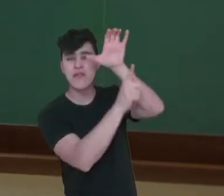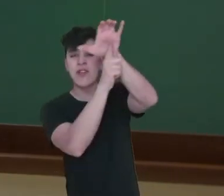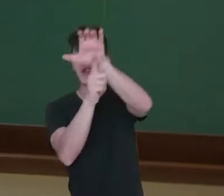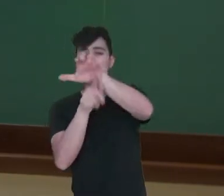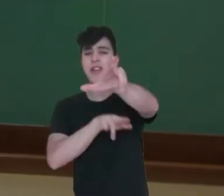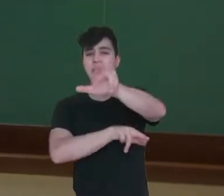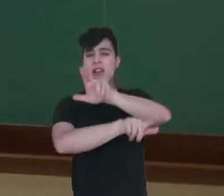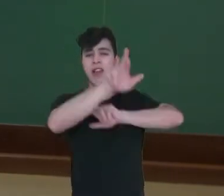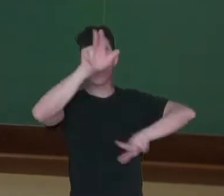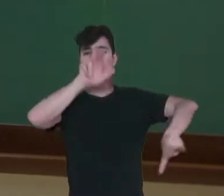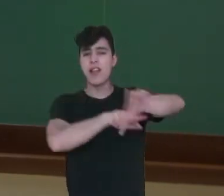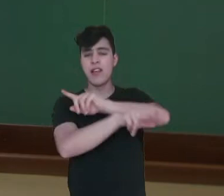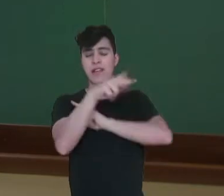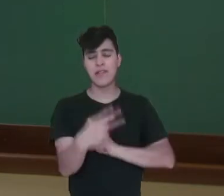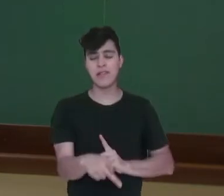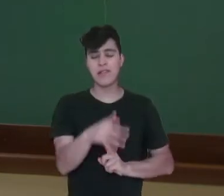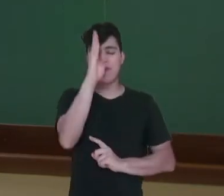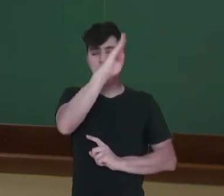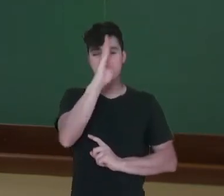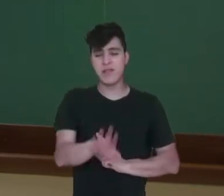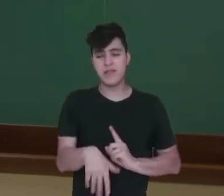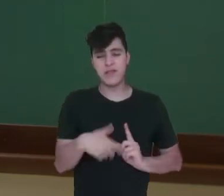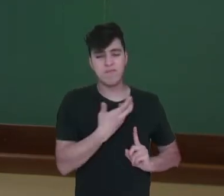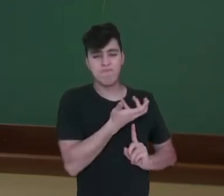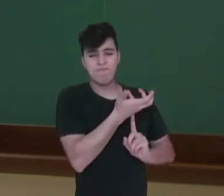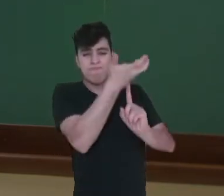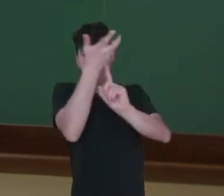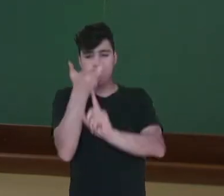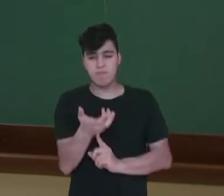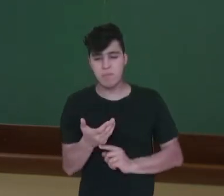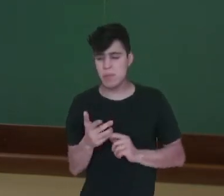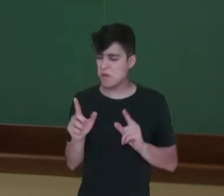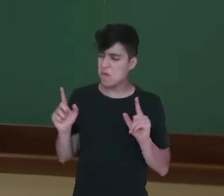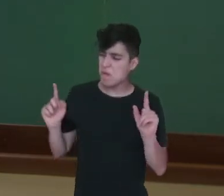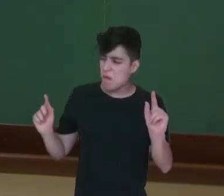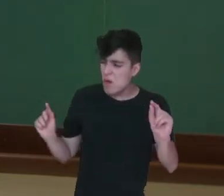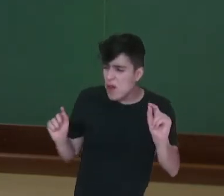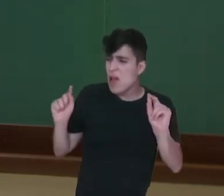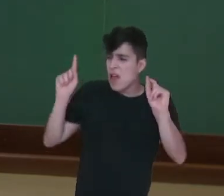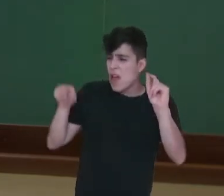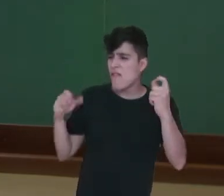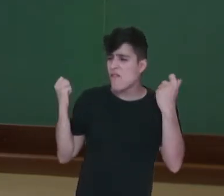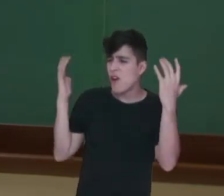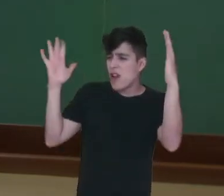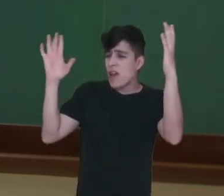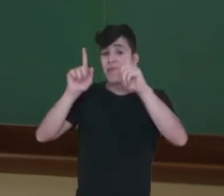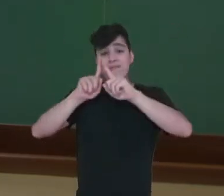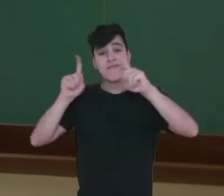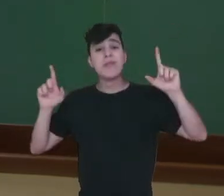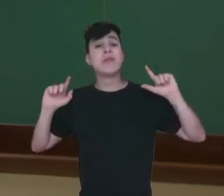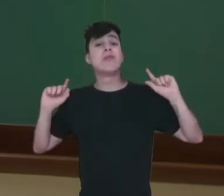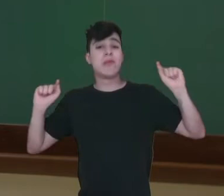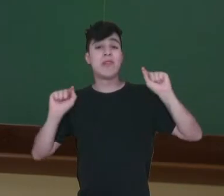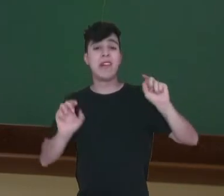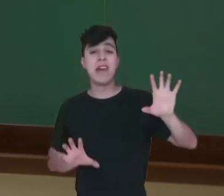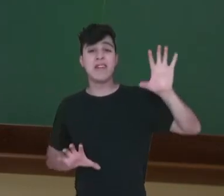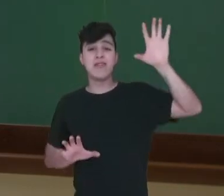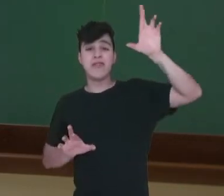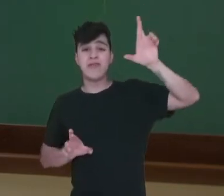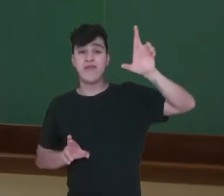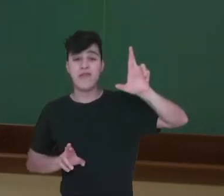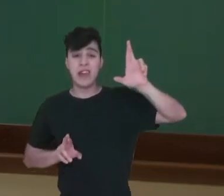temos de vegetação. Mesmo se a gente considerar que são florestas, mas elas estão em regiões